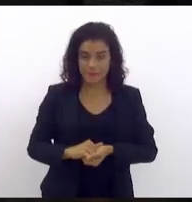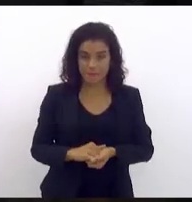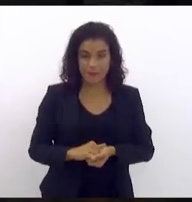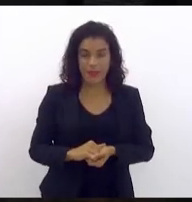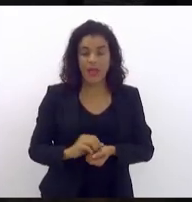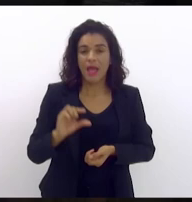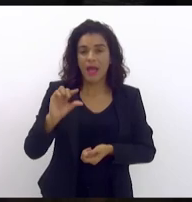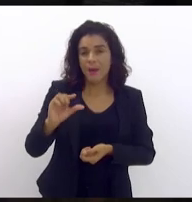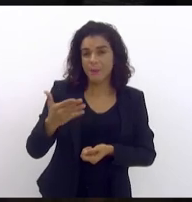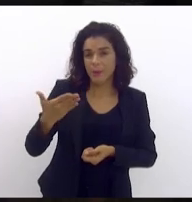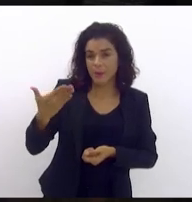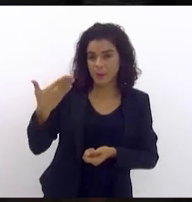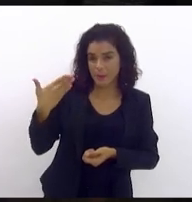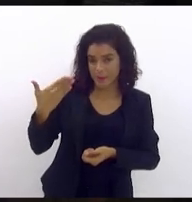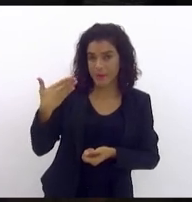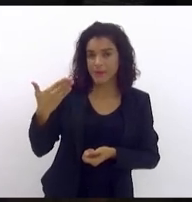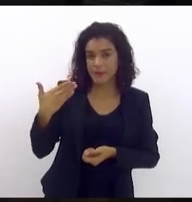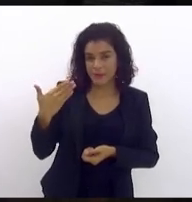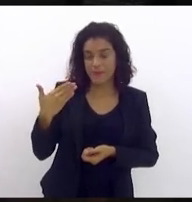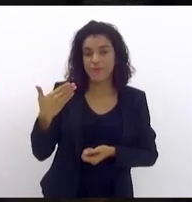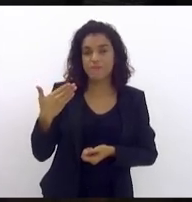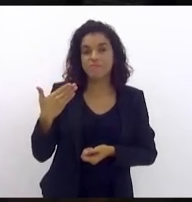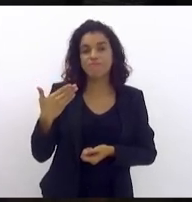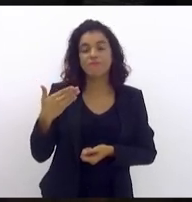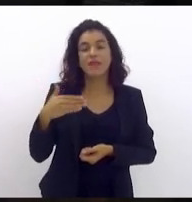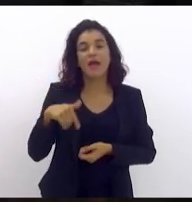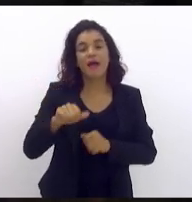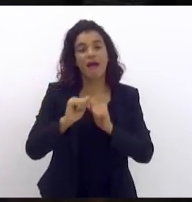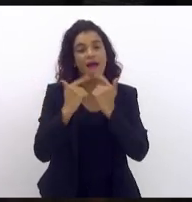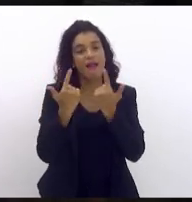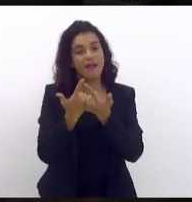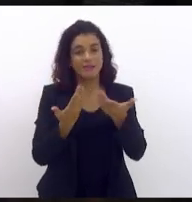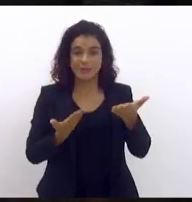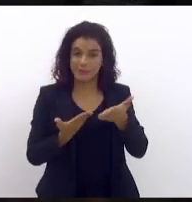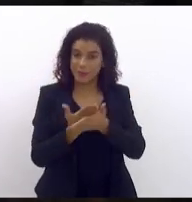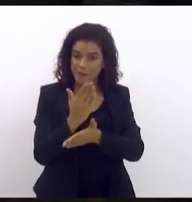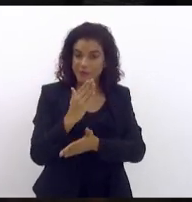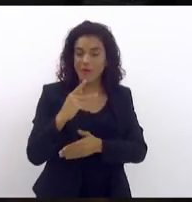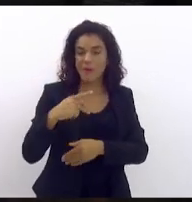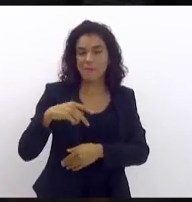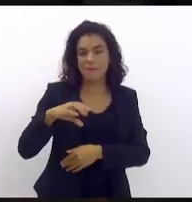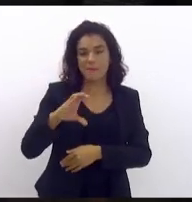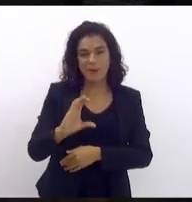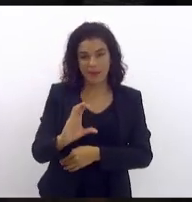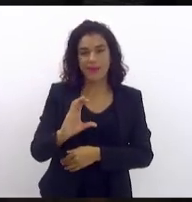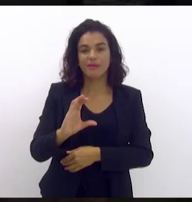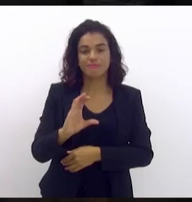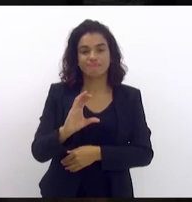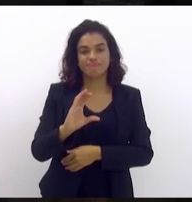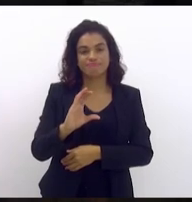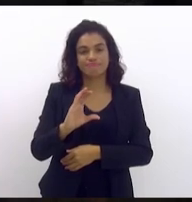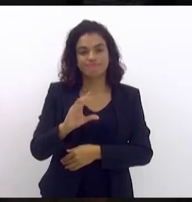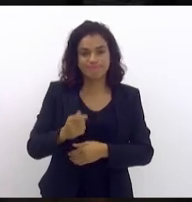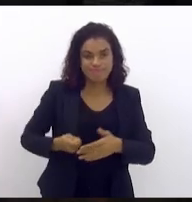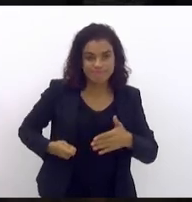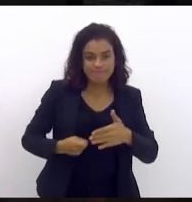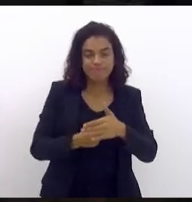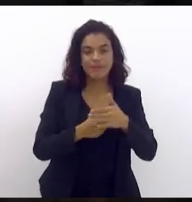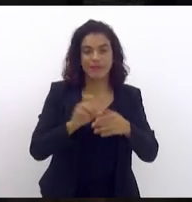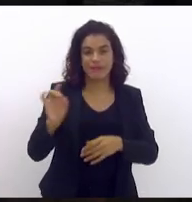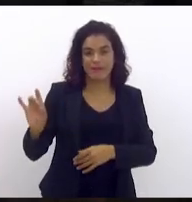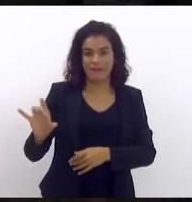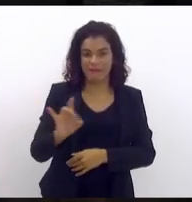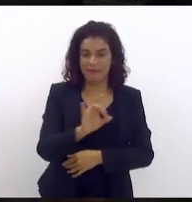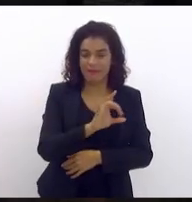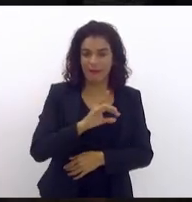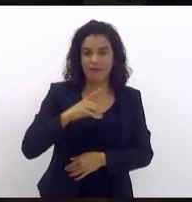recentemente esta casa aprovou a PEC que cria as emendas parlamentares impositivas onde cada Deputado